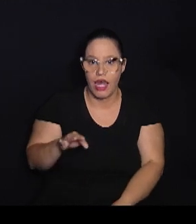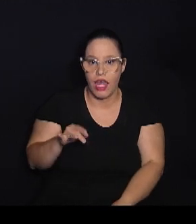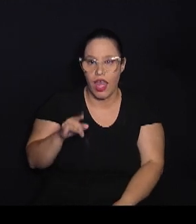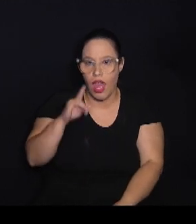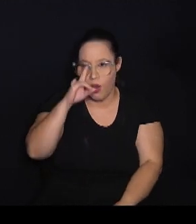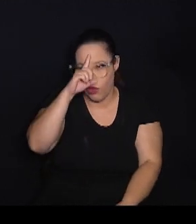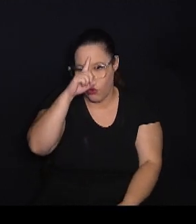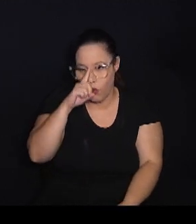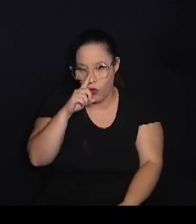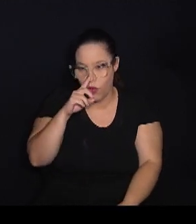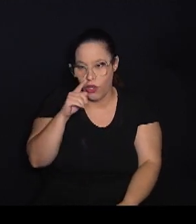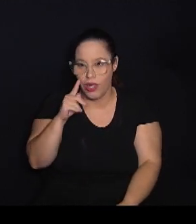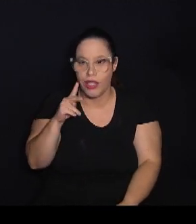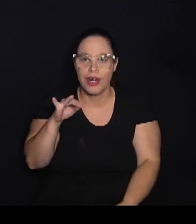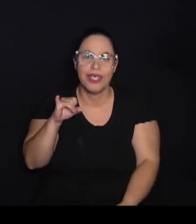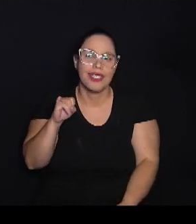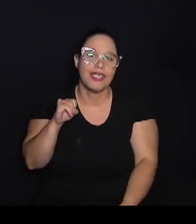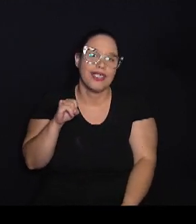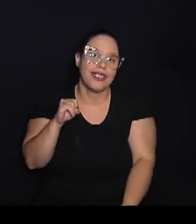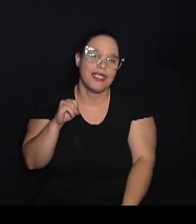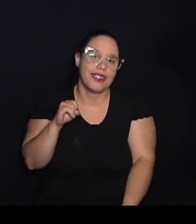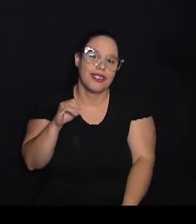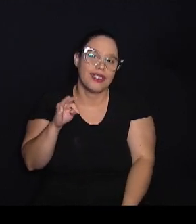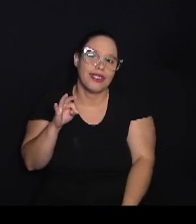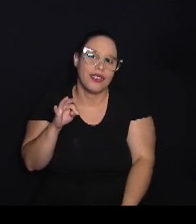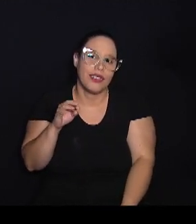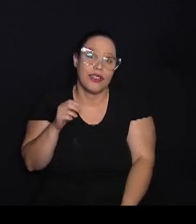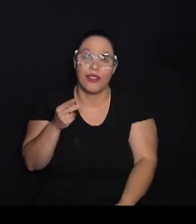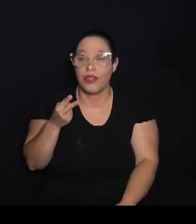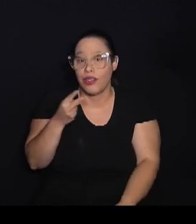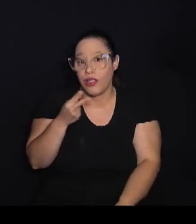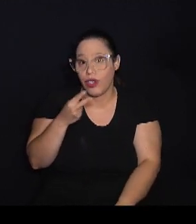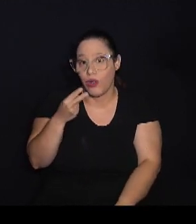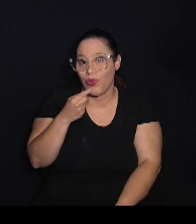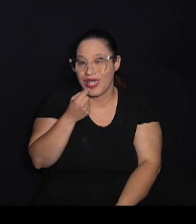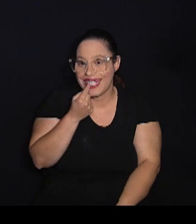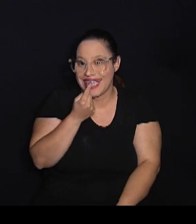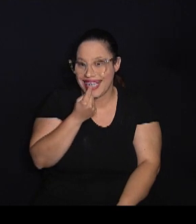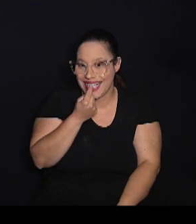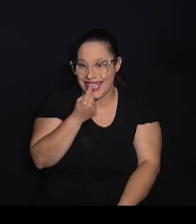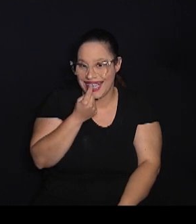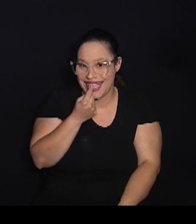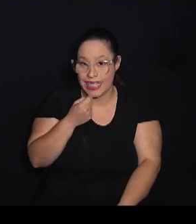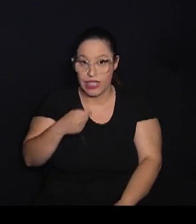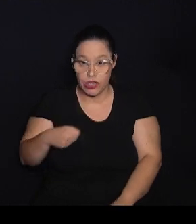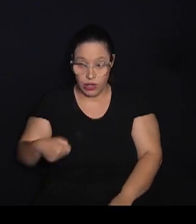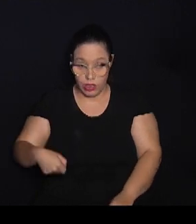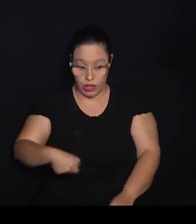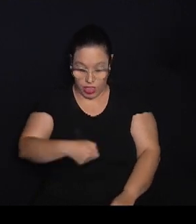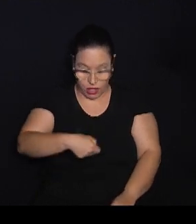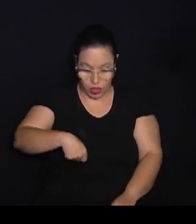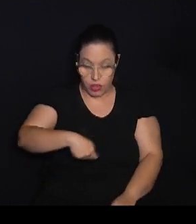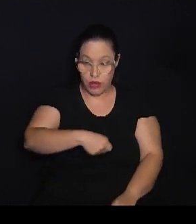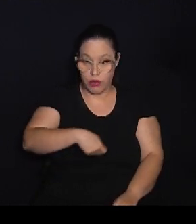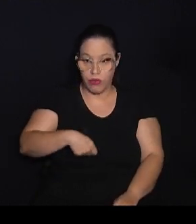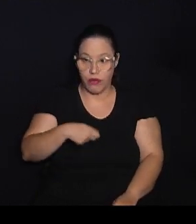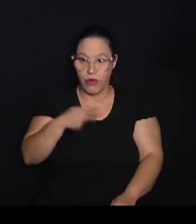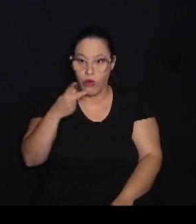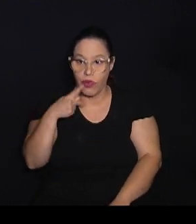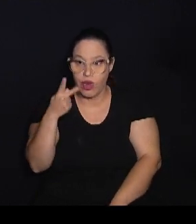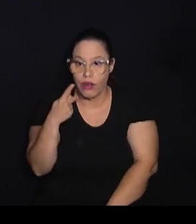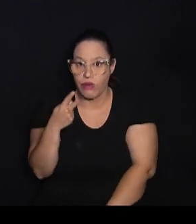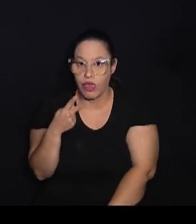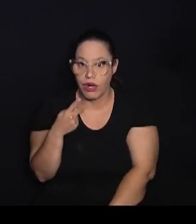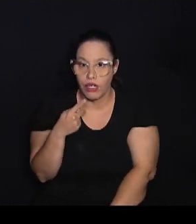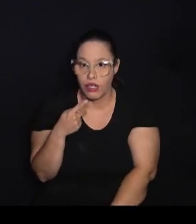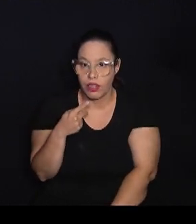eu acho fofo ah então ele tinha só dois dentinhos ali tá vendo e você vê que tá escrito na blusa dele né o que ele fala os outros personagens